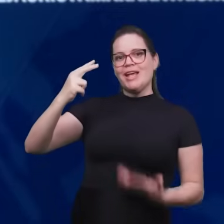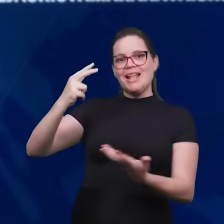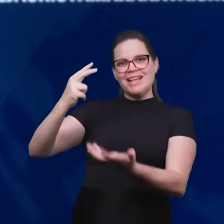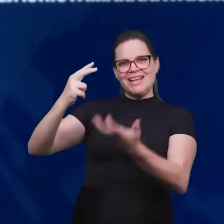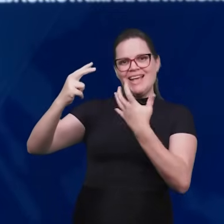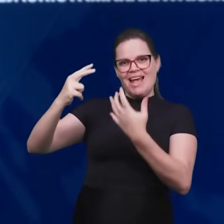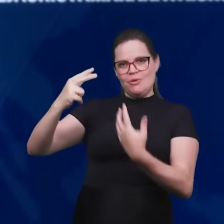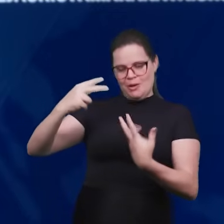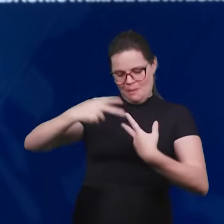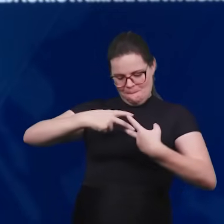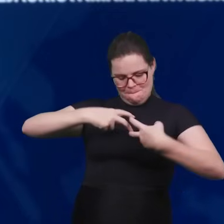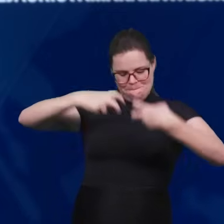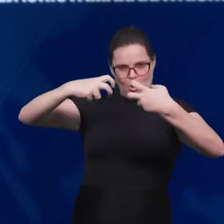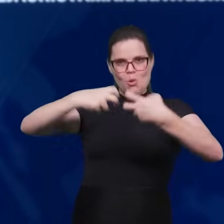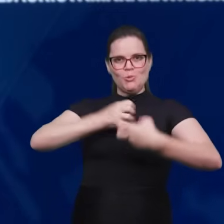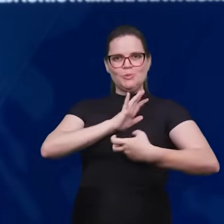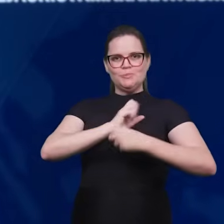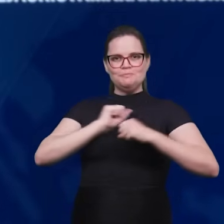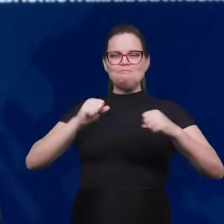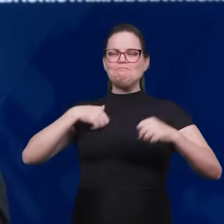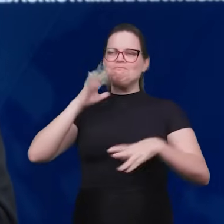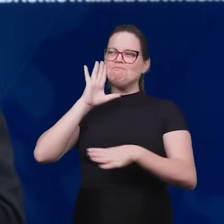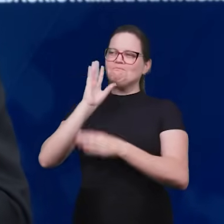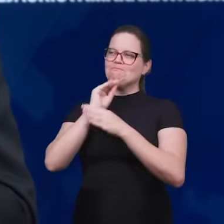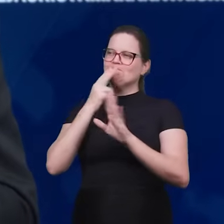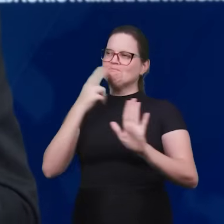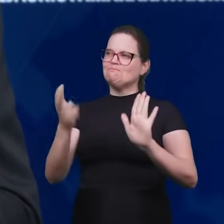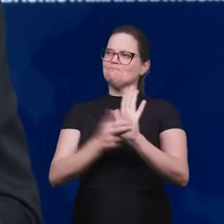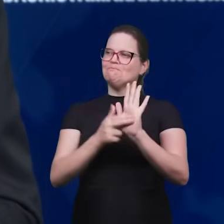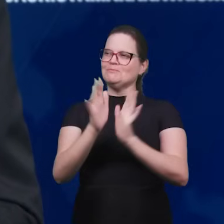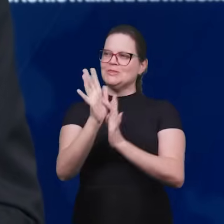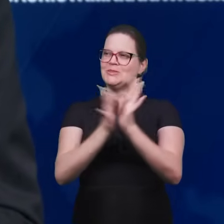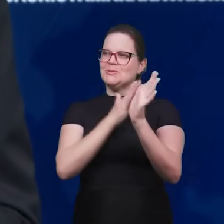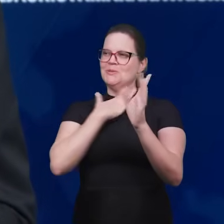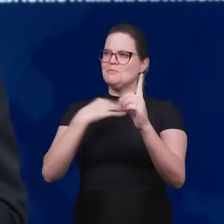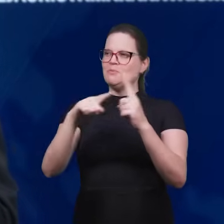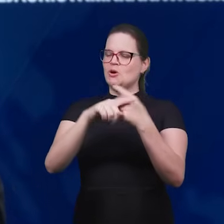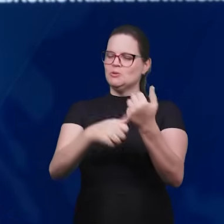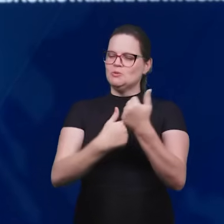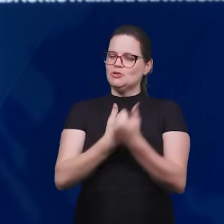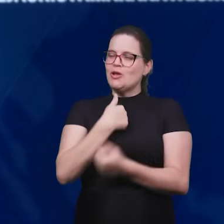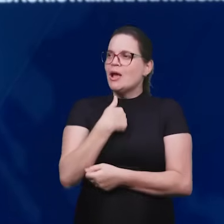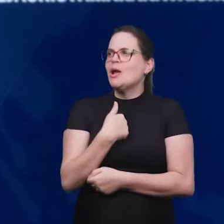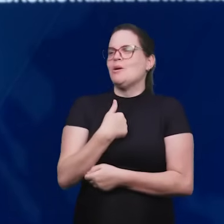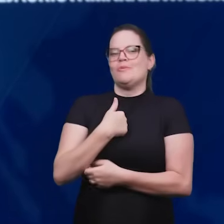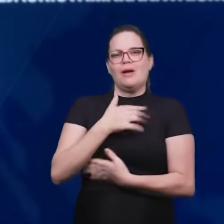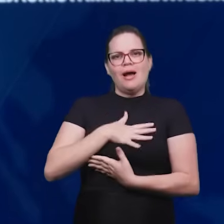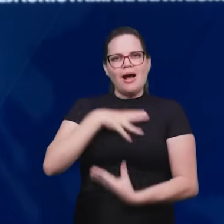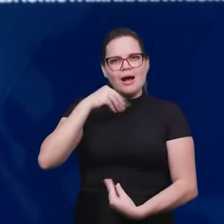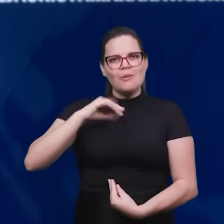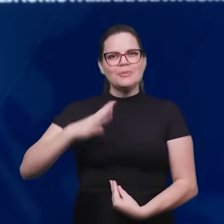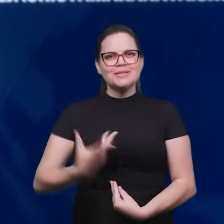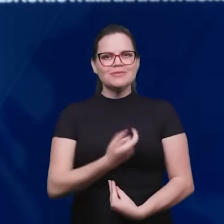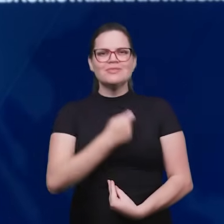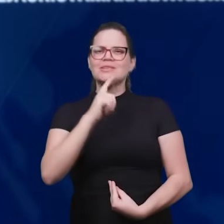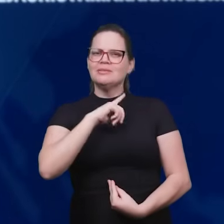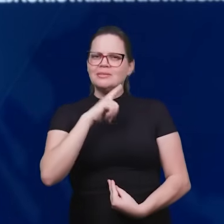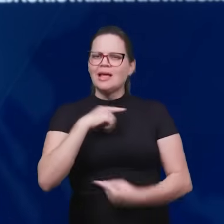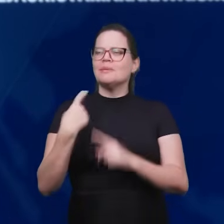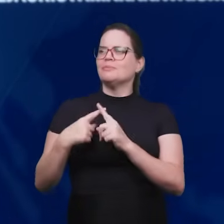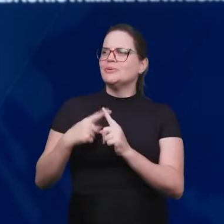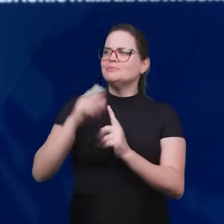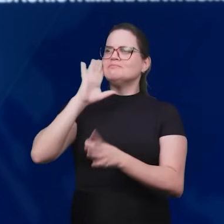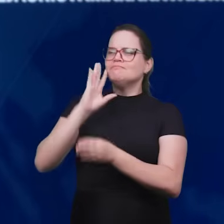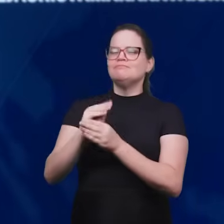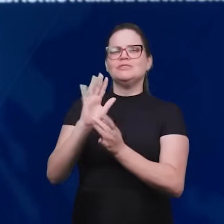nós. Reconhecendo a morte de Jesus, reconhecendo a obra redentora, reconhecendo a sua palavra, reconhecendo o